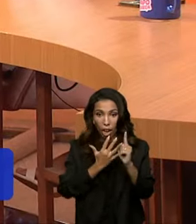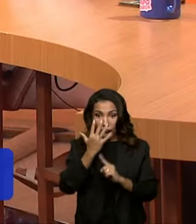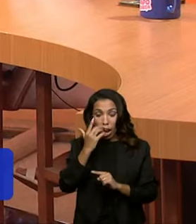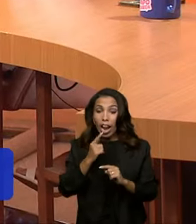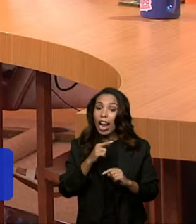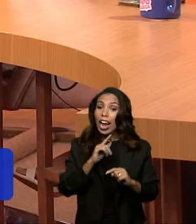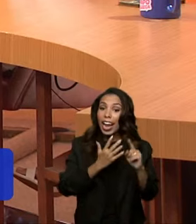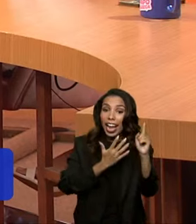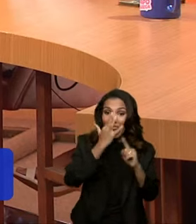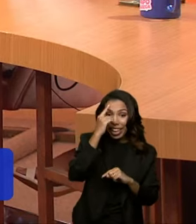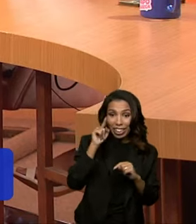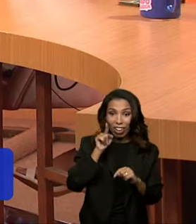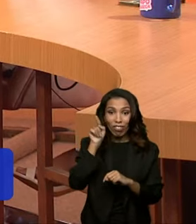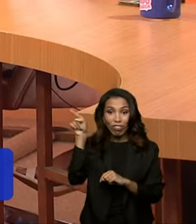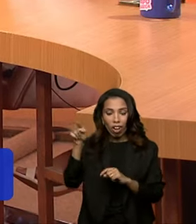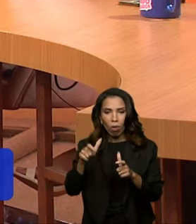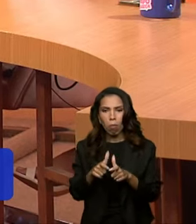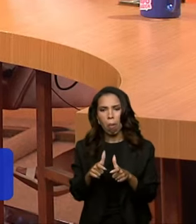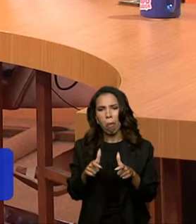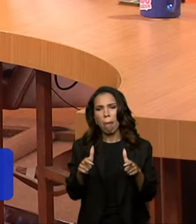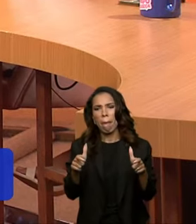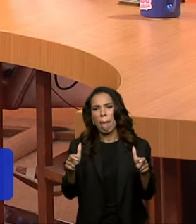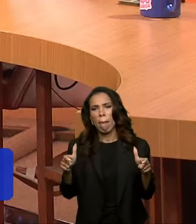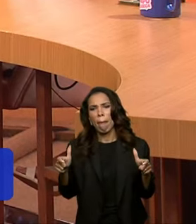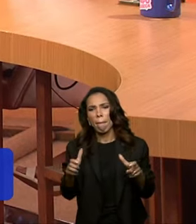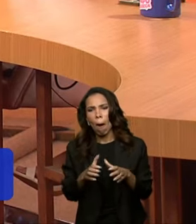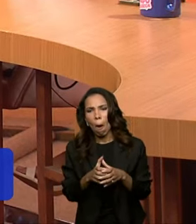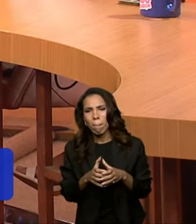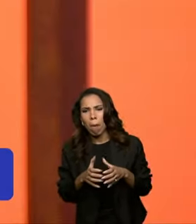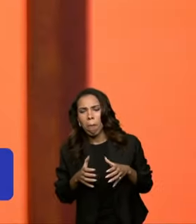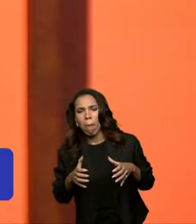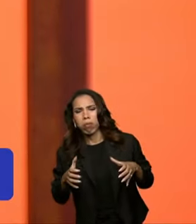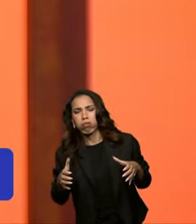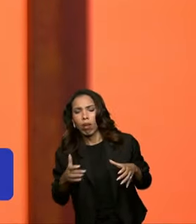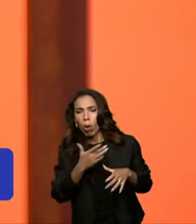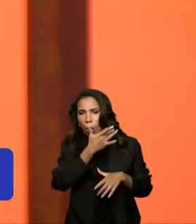de lá já está crescendo, as pessoas já estão...